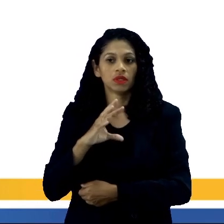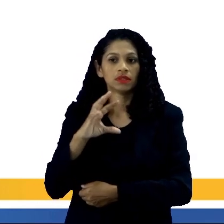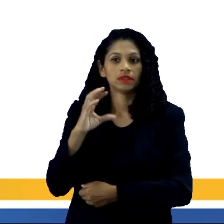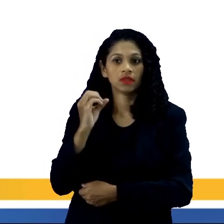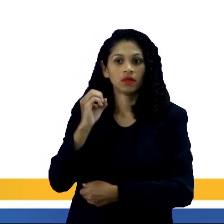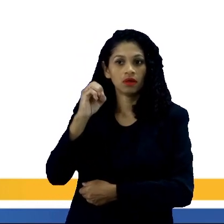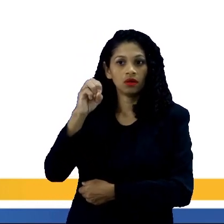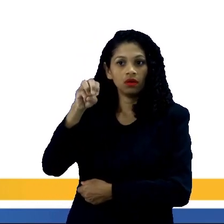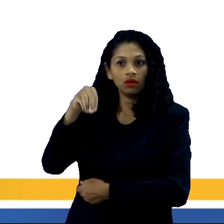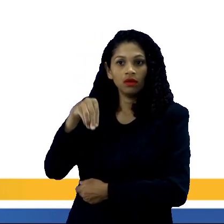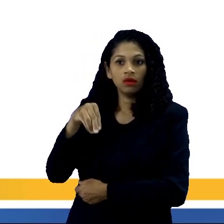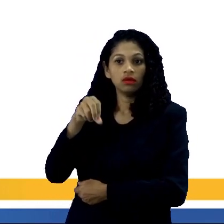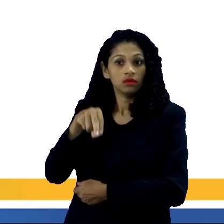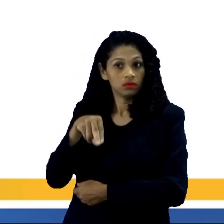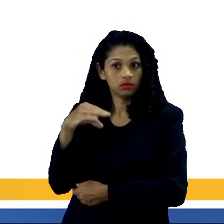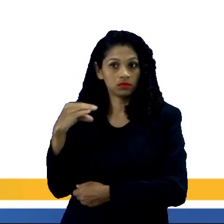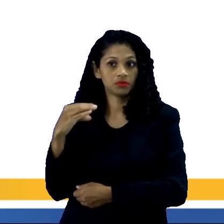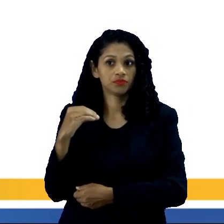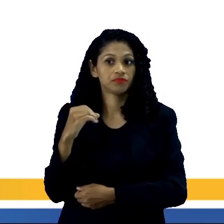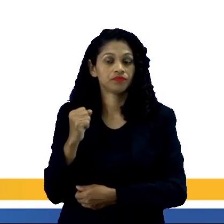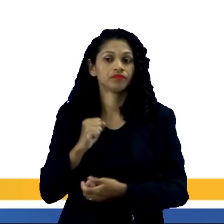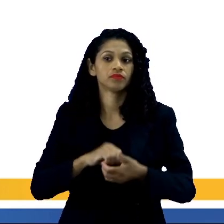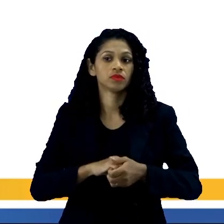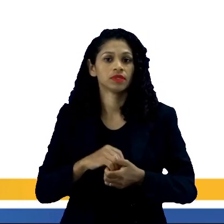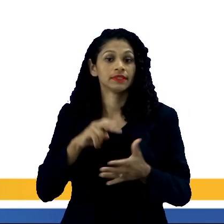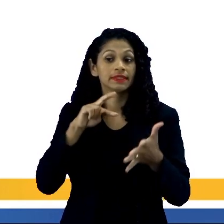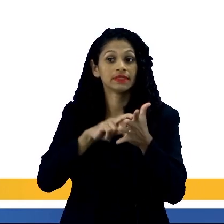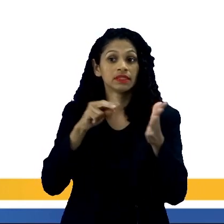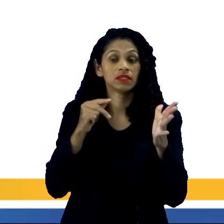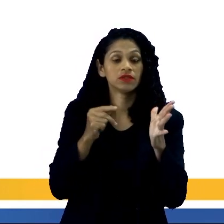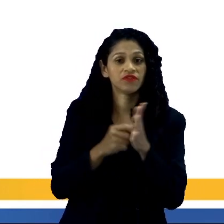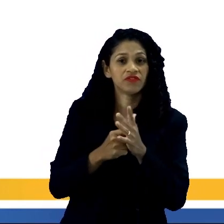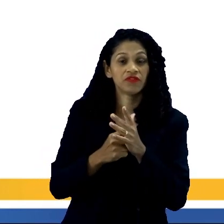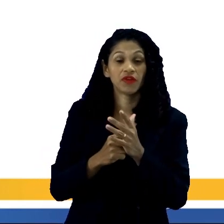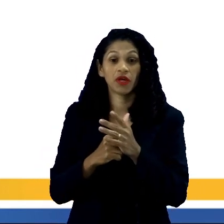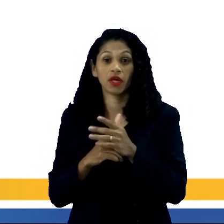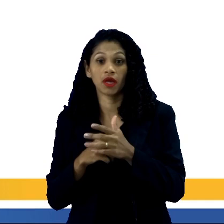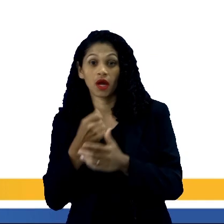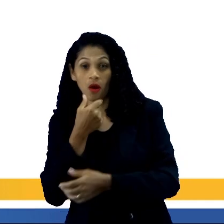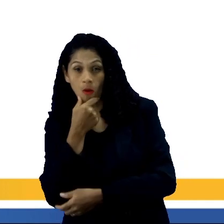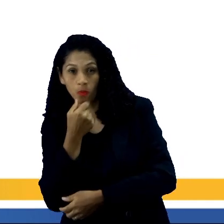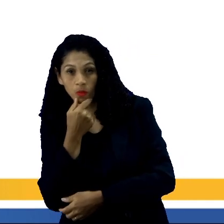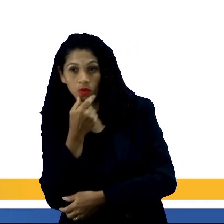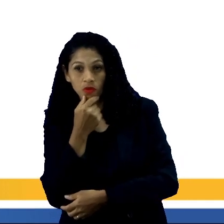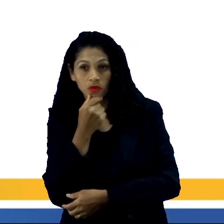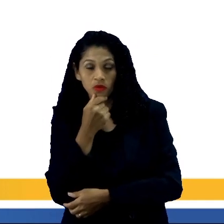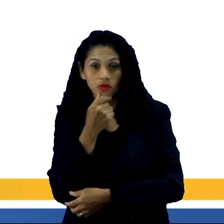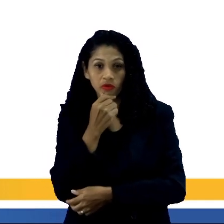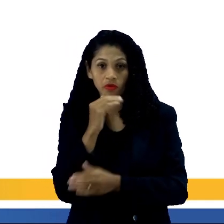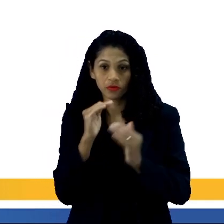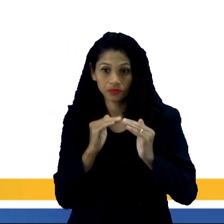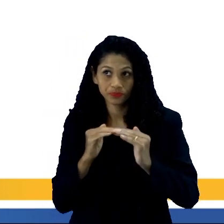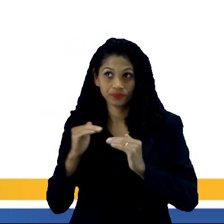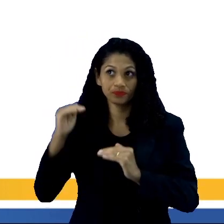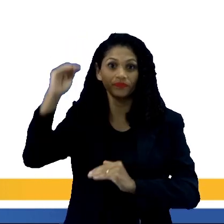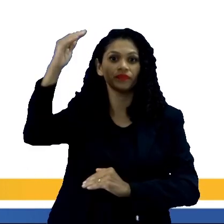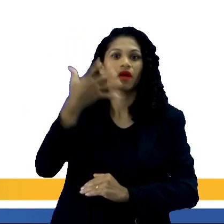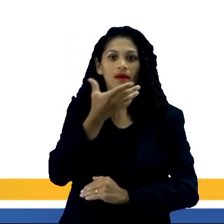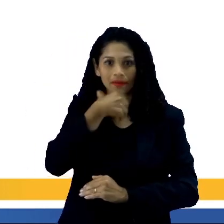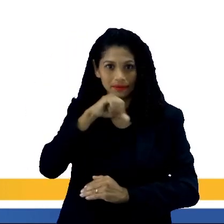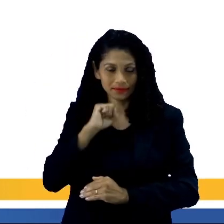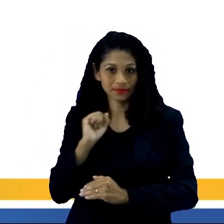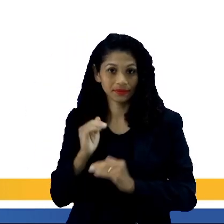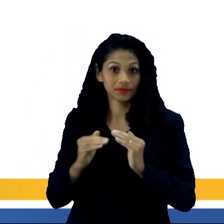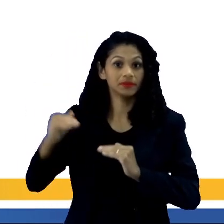de um ritual de passagem de um jovem rapaz para a vida adulta. Outro exemplo é o terê, danças dos praiás, e